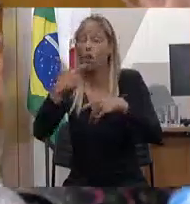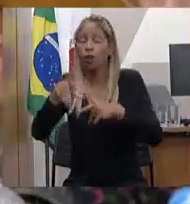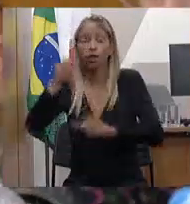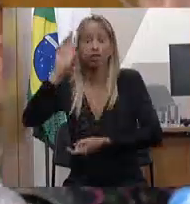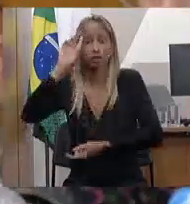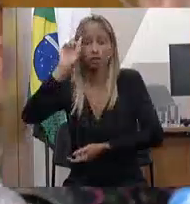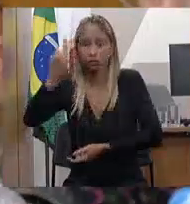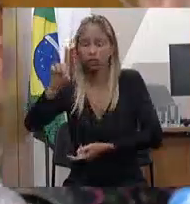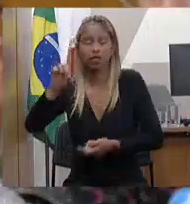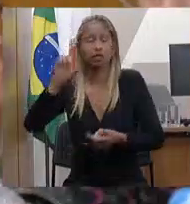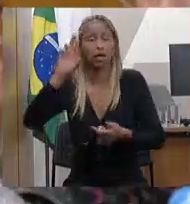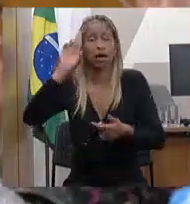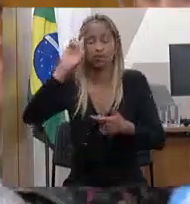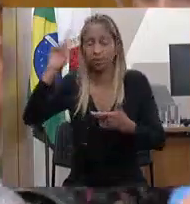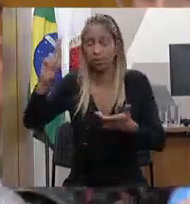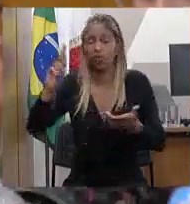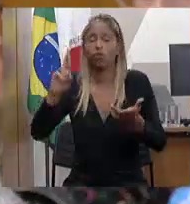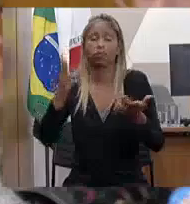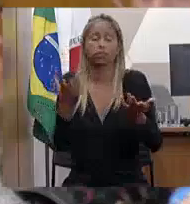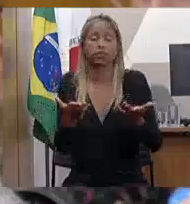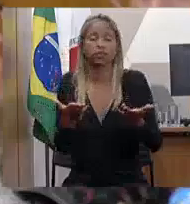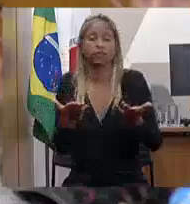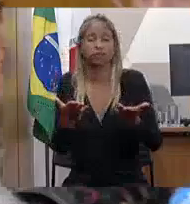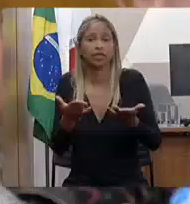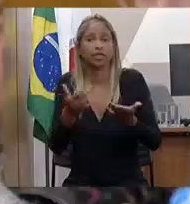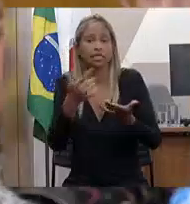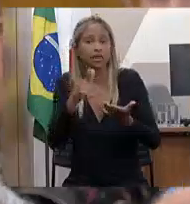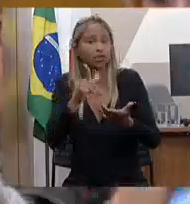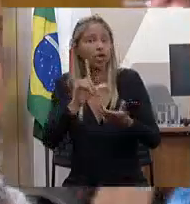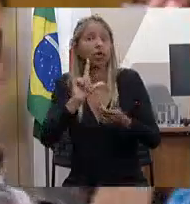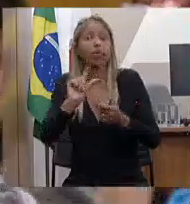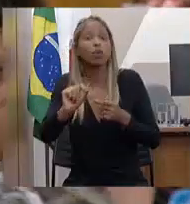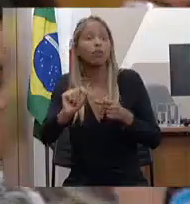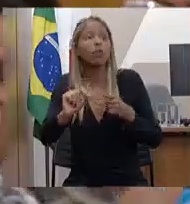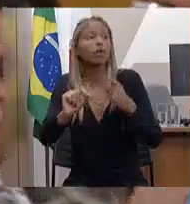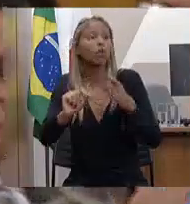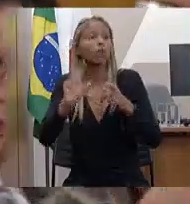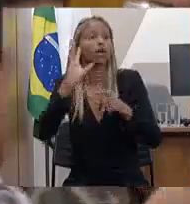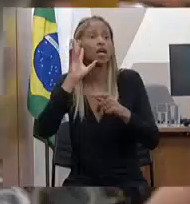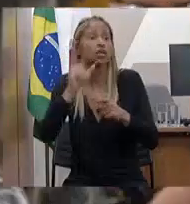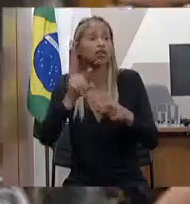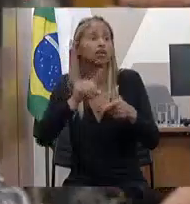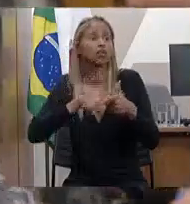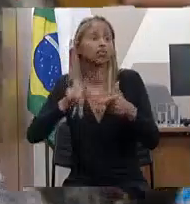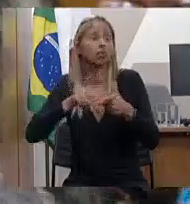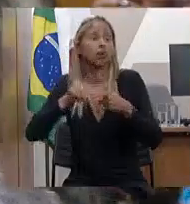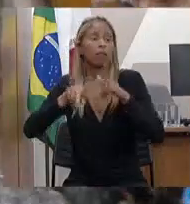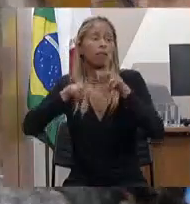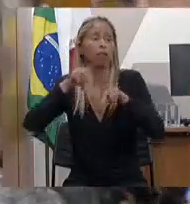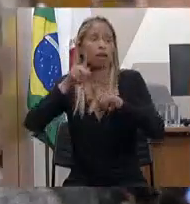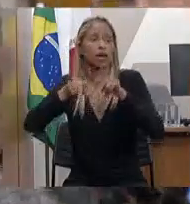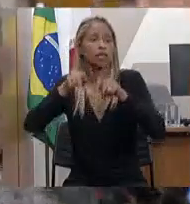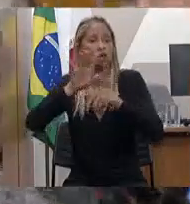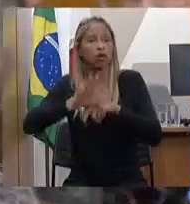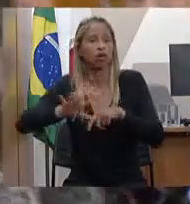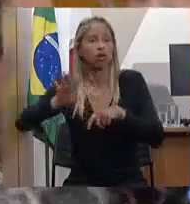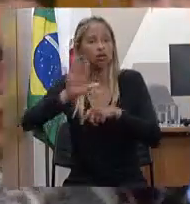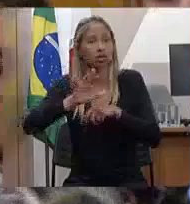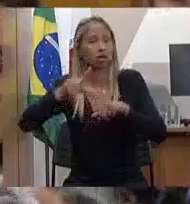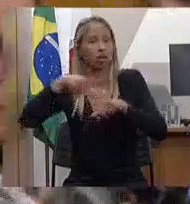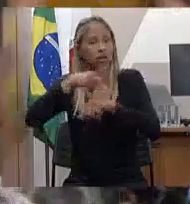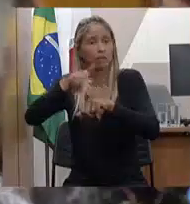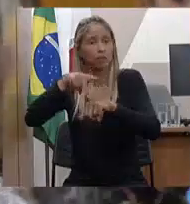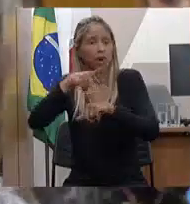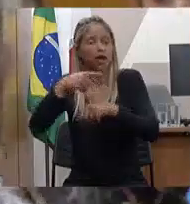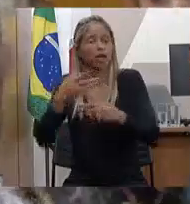autoridades num Todo Nós não nós não estamos tendo saída para resolver os problemas da população no geral porque o país